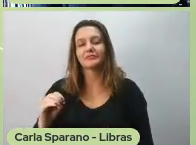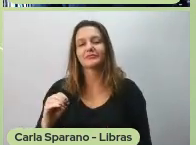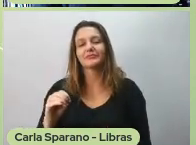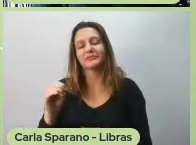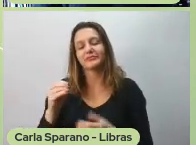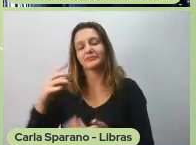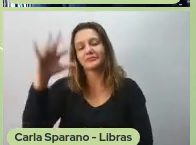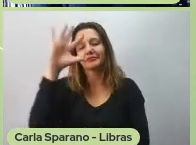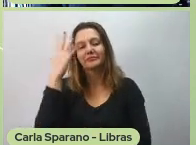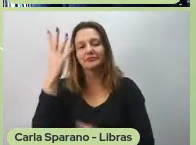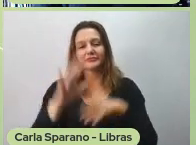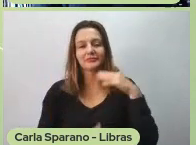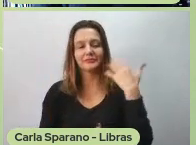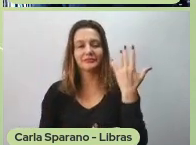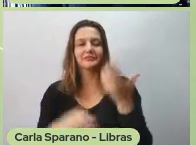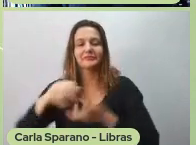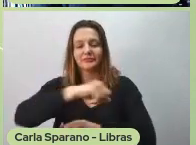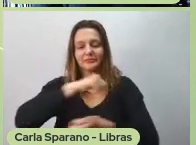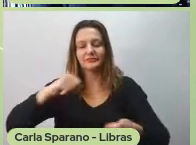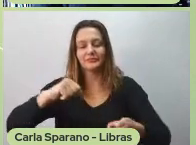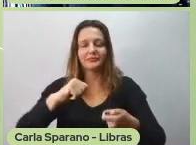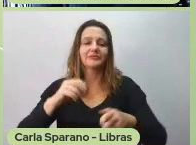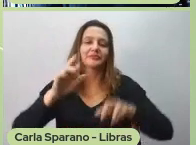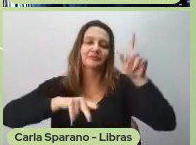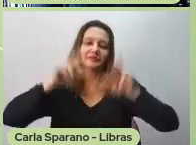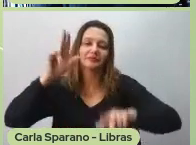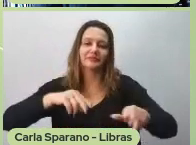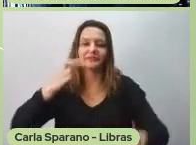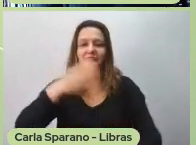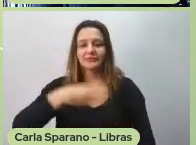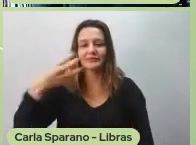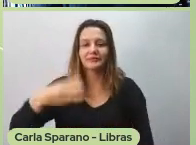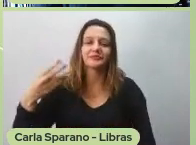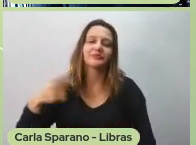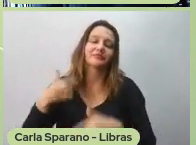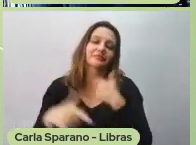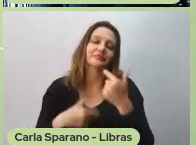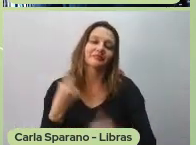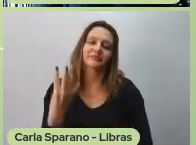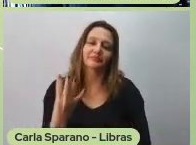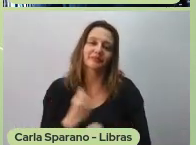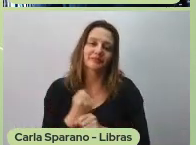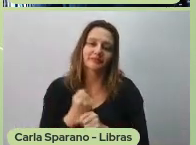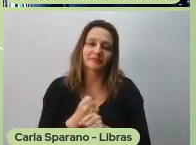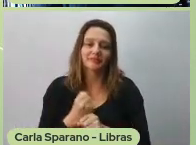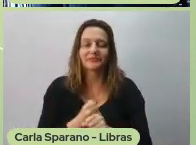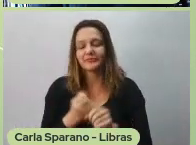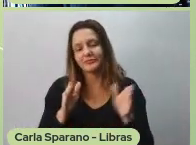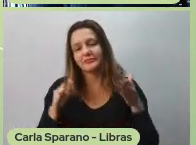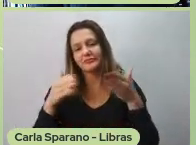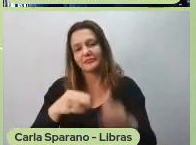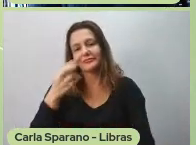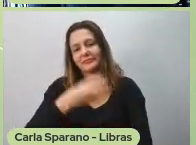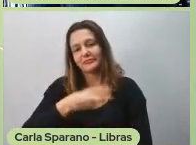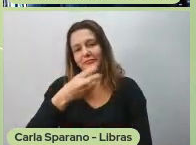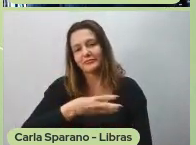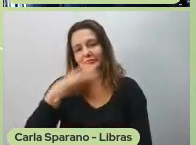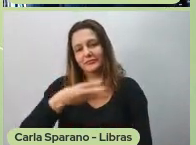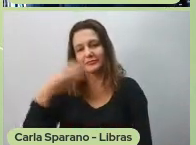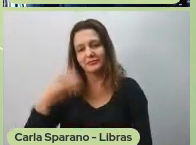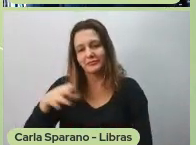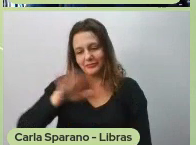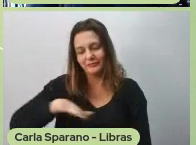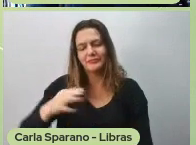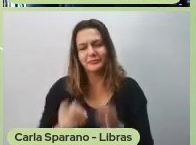na TIM. Também uma jornada de 4 anos com maior ênfase em diversidade desde que a área foi criada.